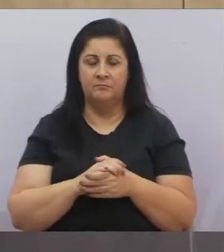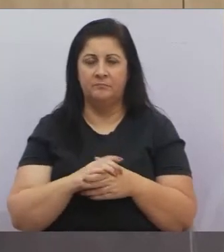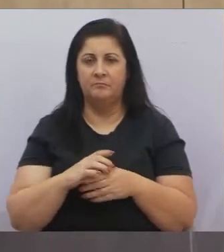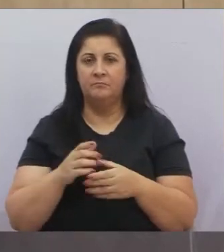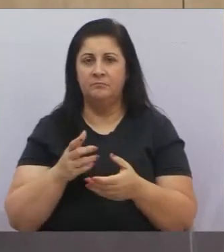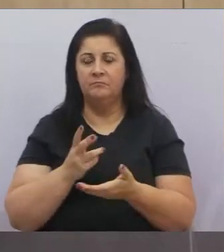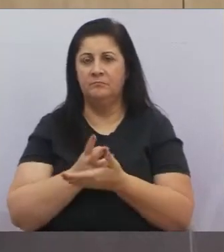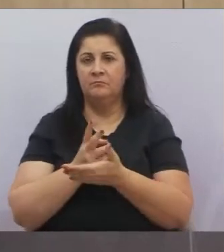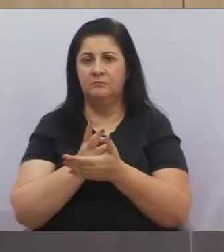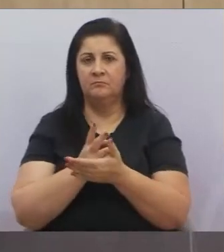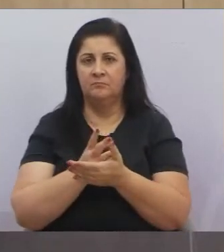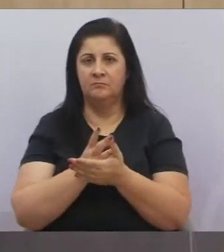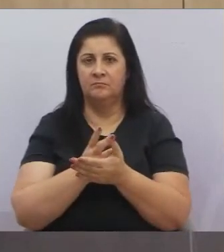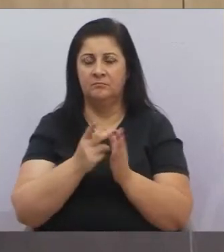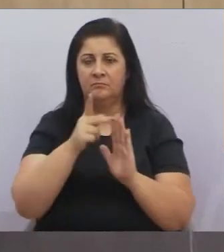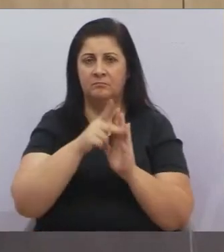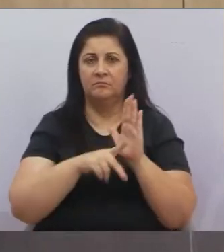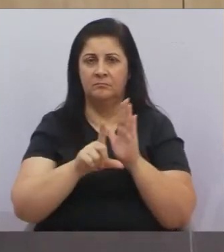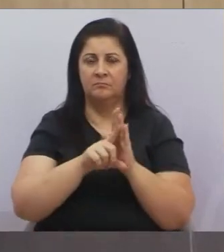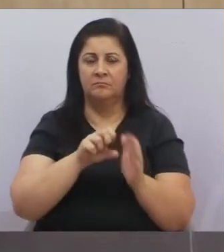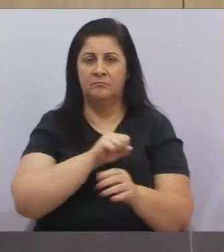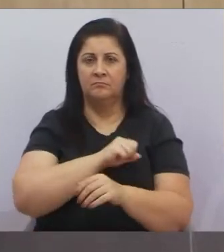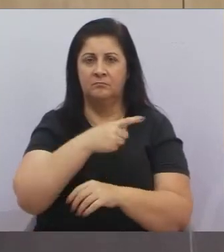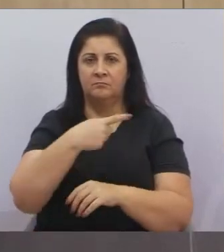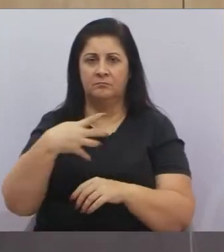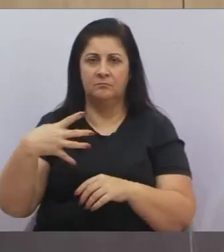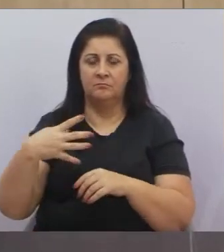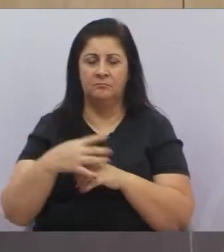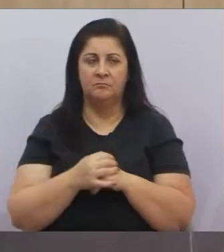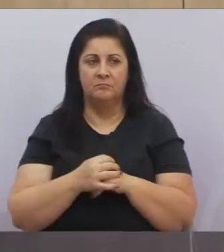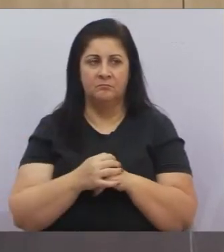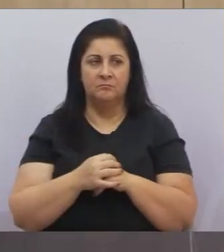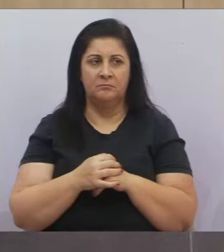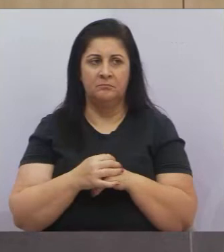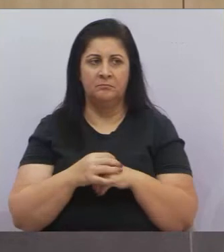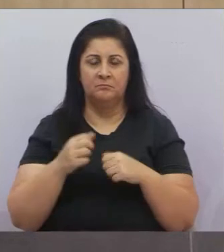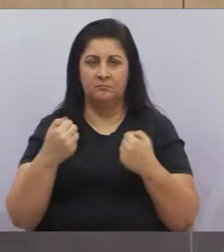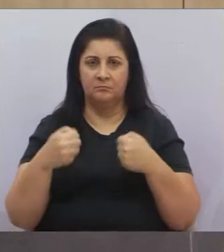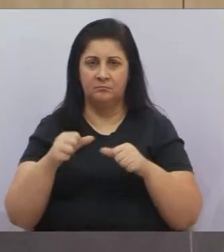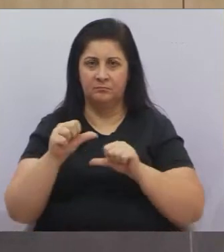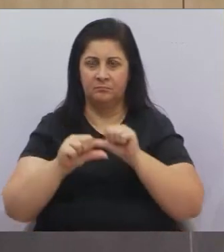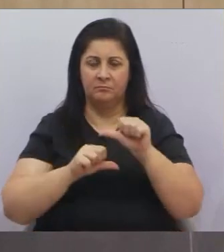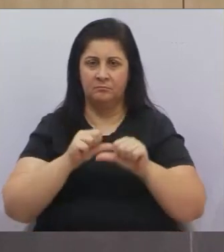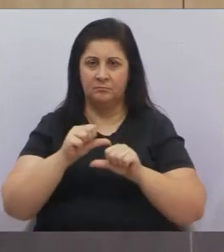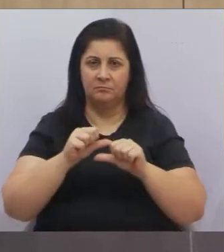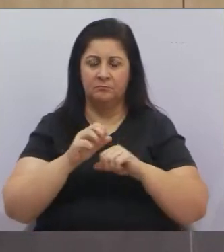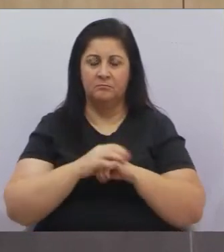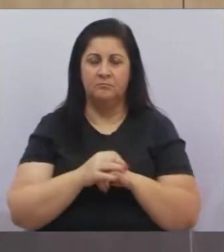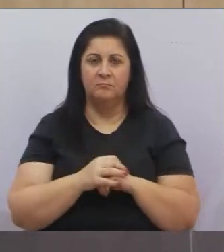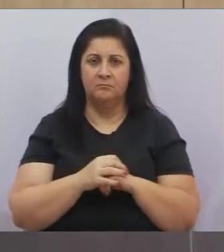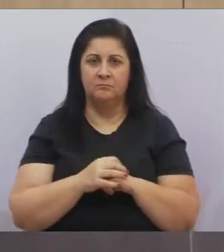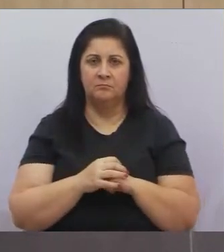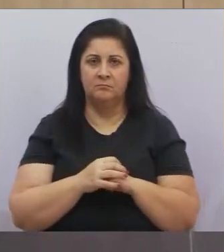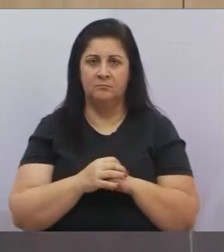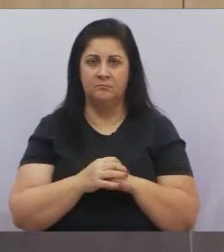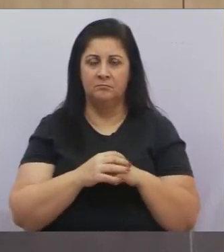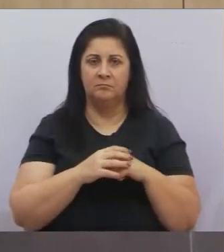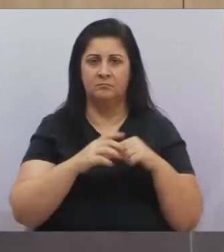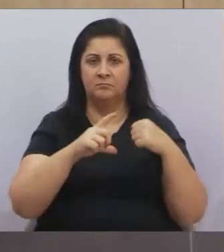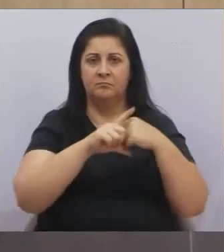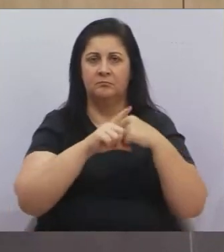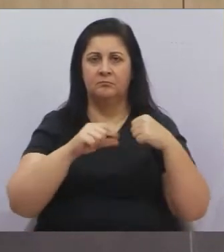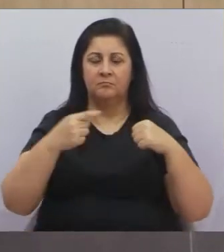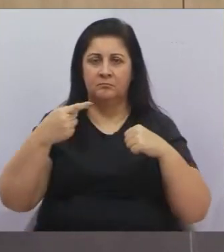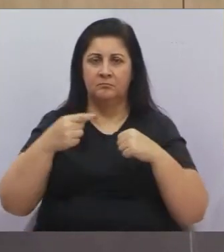lei número 14, de 10 de agosto de 2021, solicita a seguinte alterações. Artigo 1º.